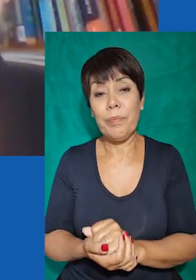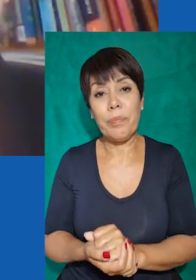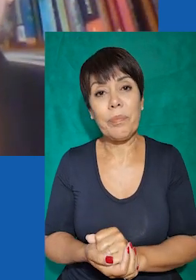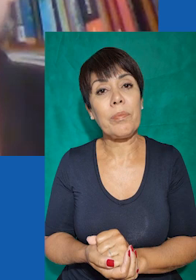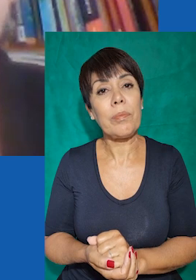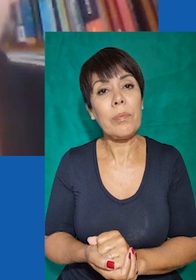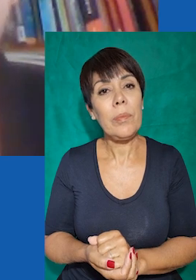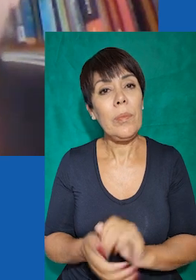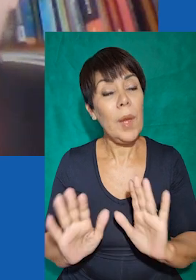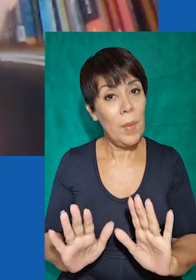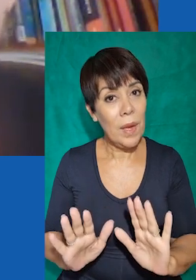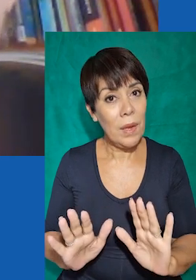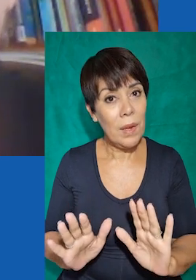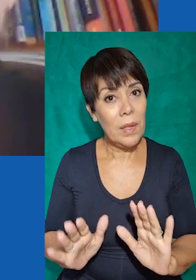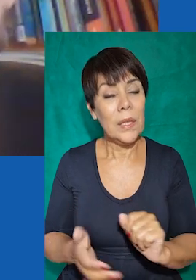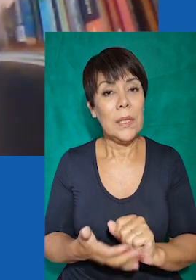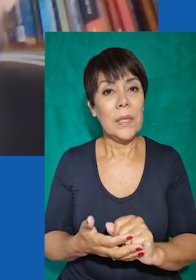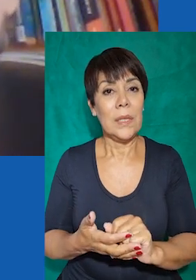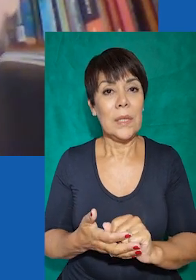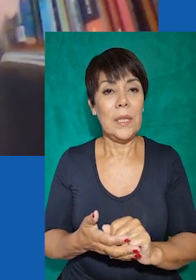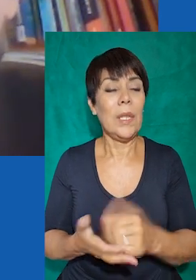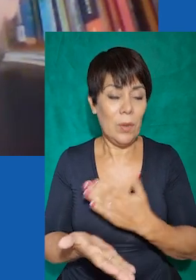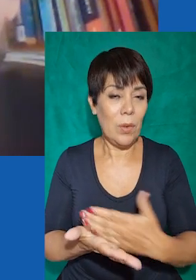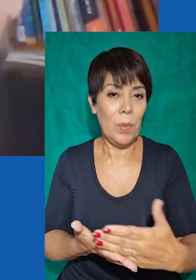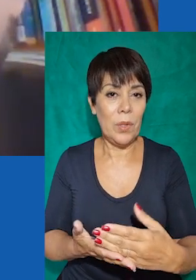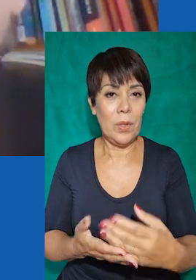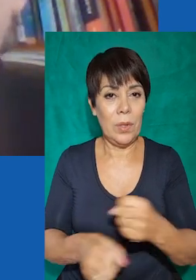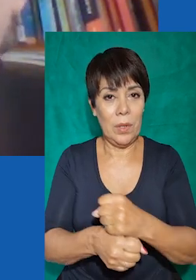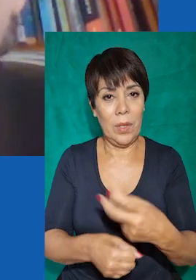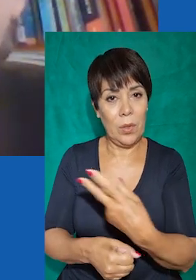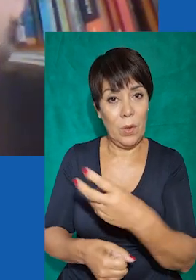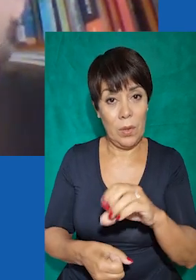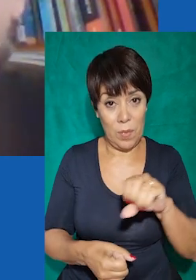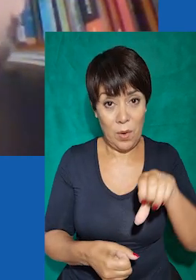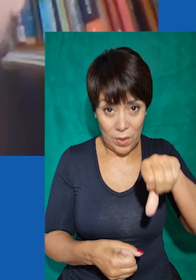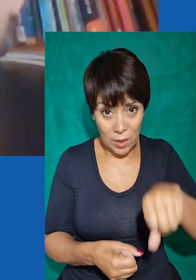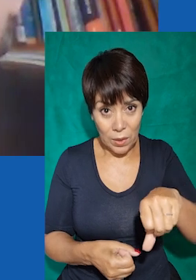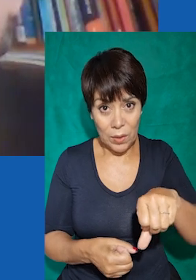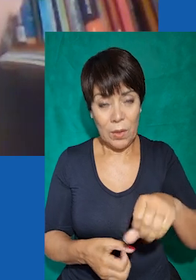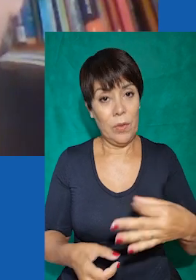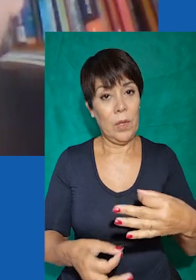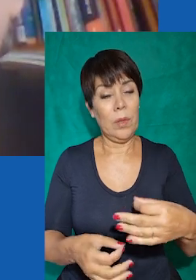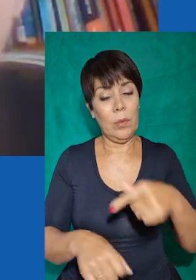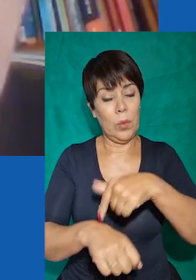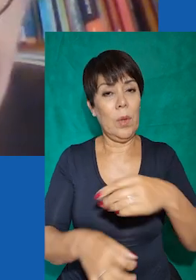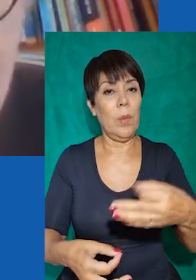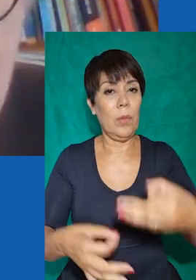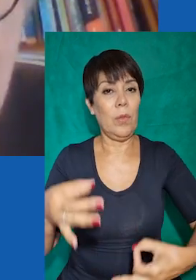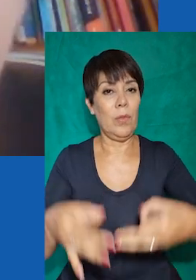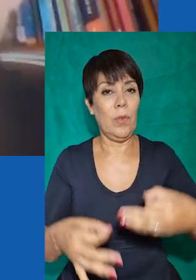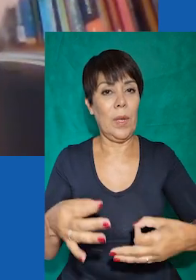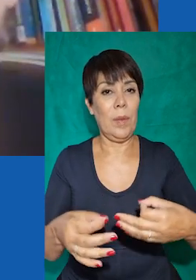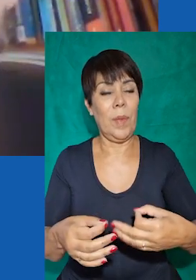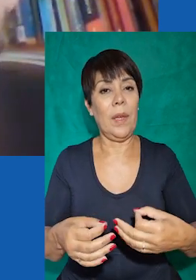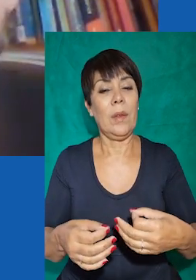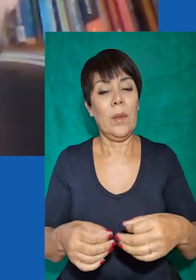Então, mas isso que nasceu, portanto, em 2009, no julgamento